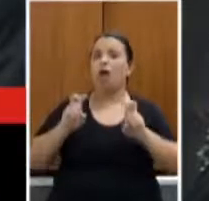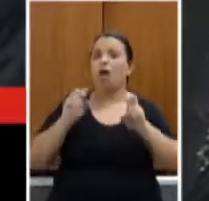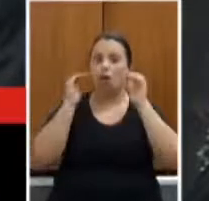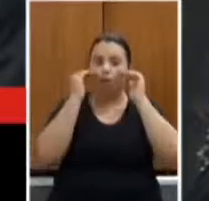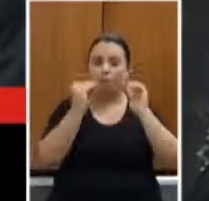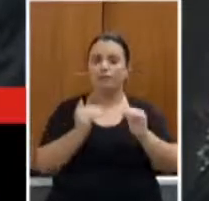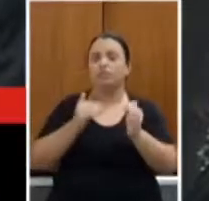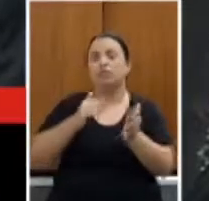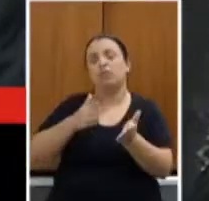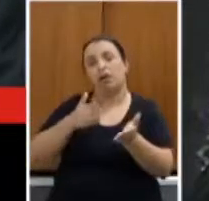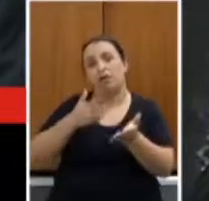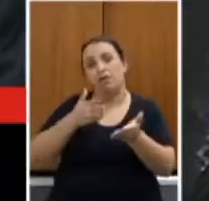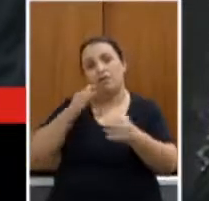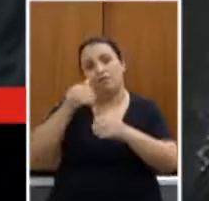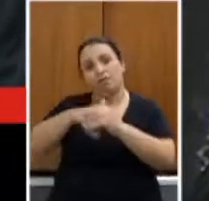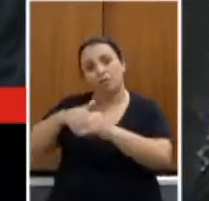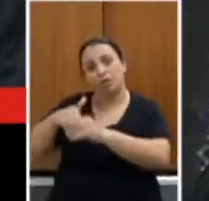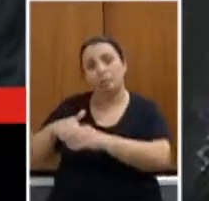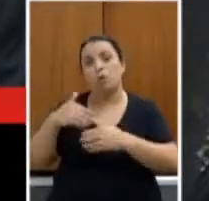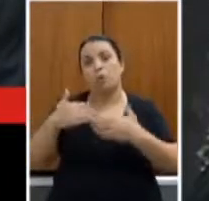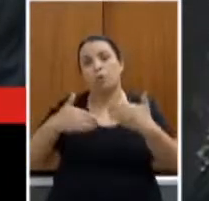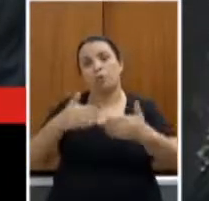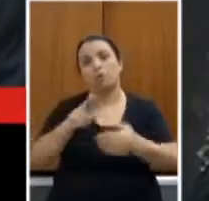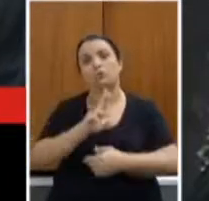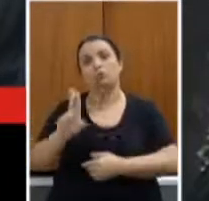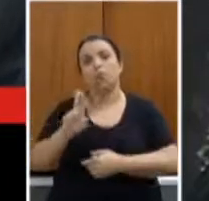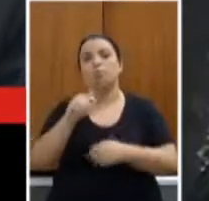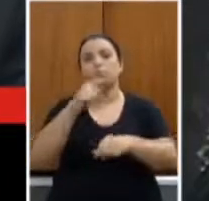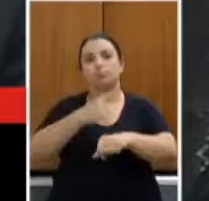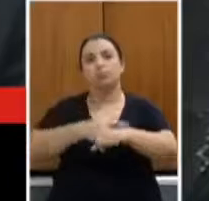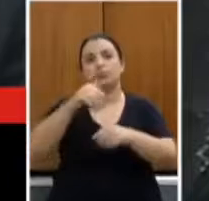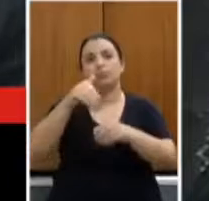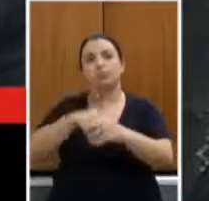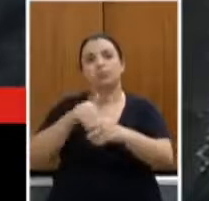nominal. Em votação o projeto. Em votação.